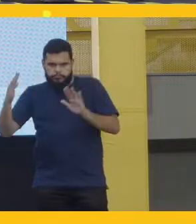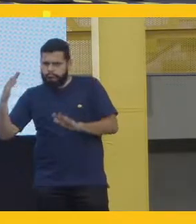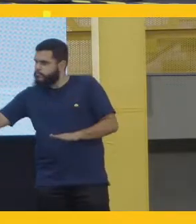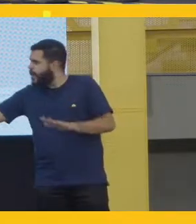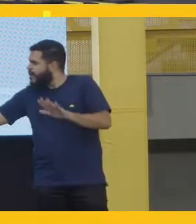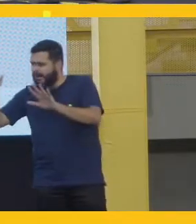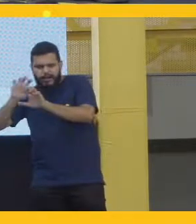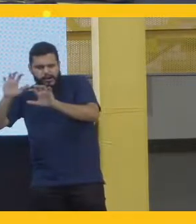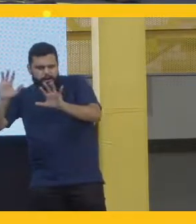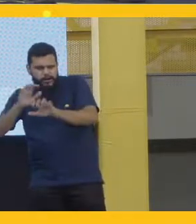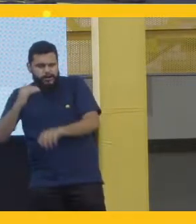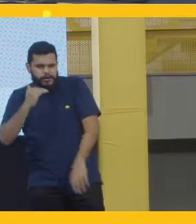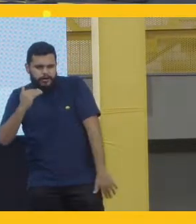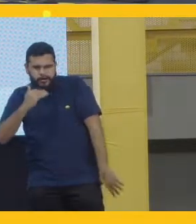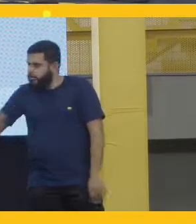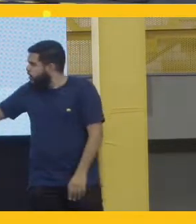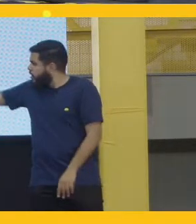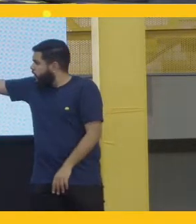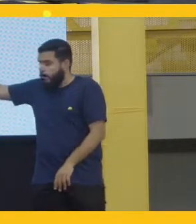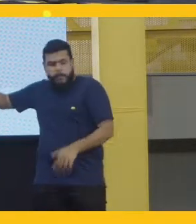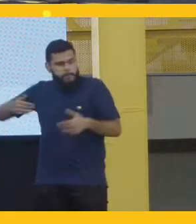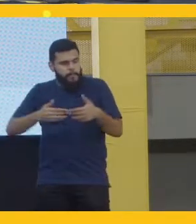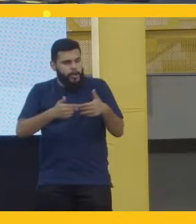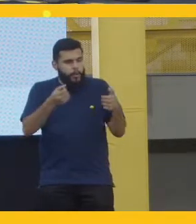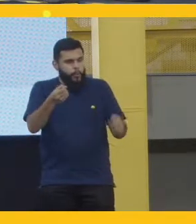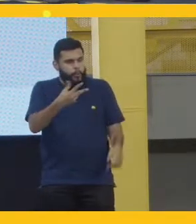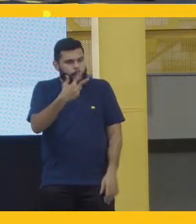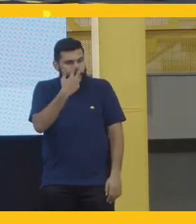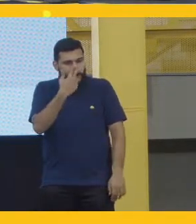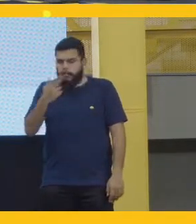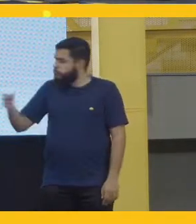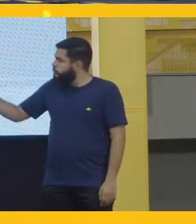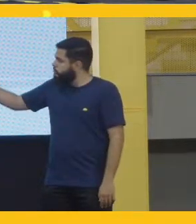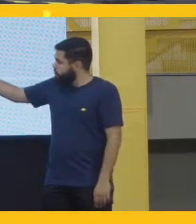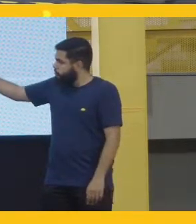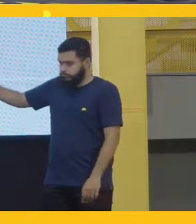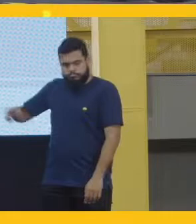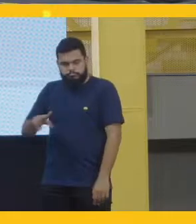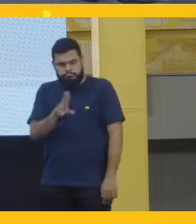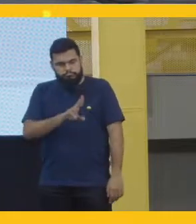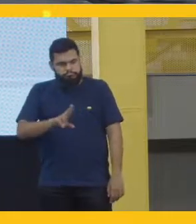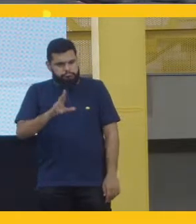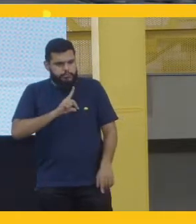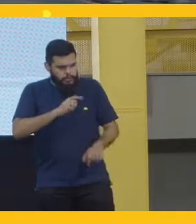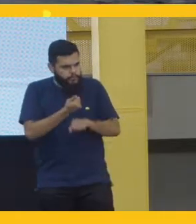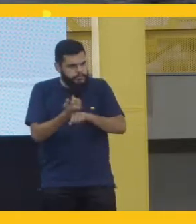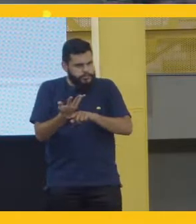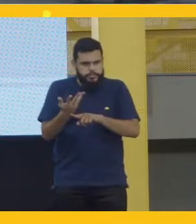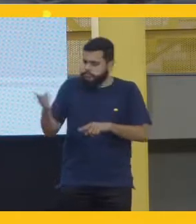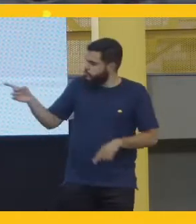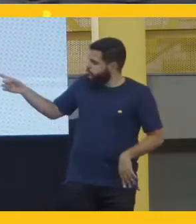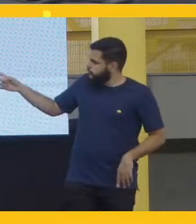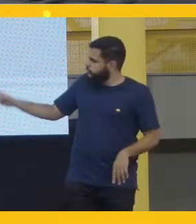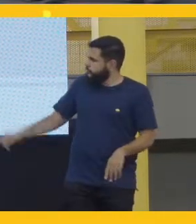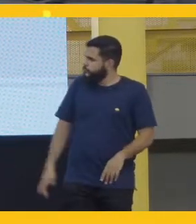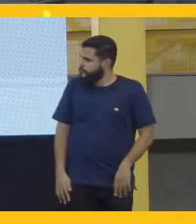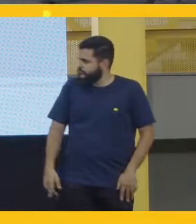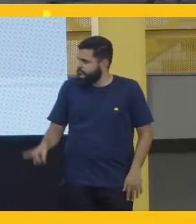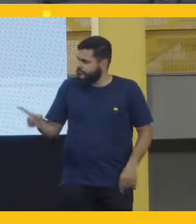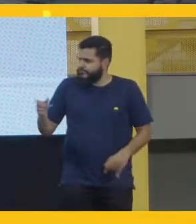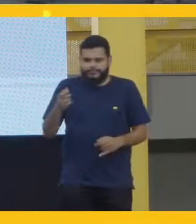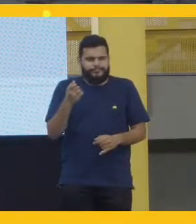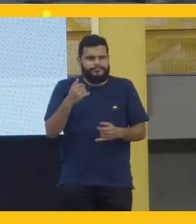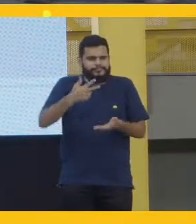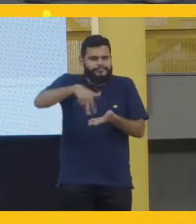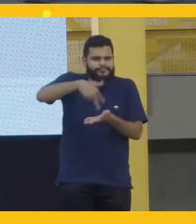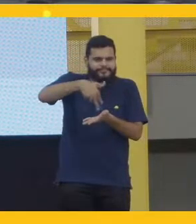Oh, professor, foi minha... Eu tô curtindo, é cara de velha, tu, né? É uma jovem velha, assim. Meu carro é vermelho,